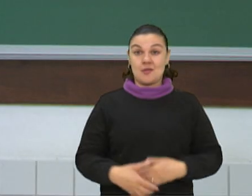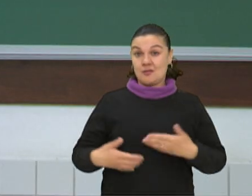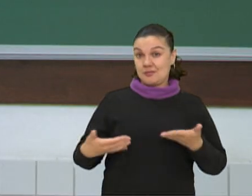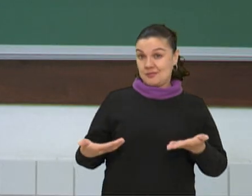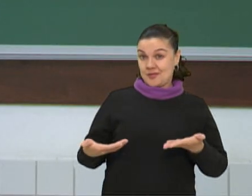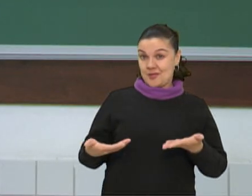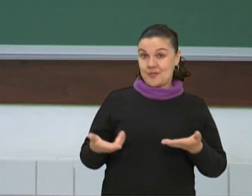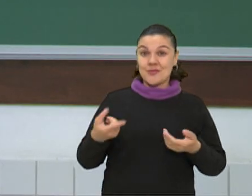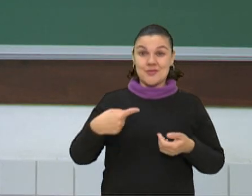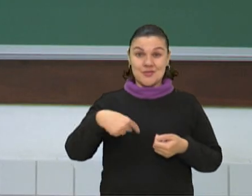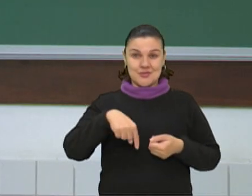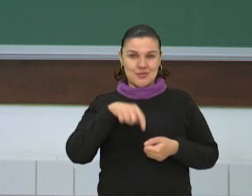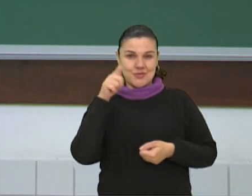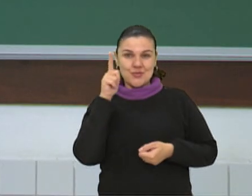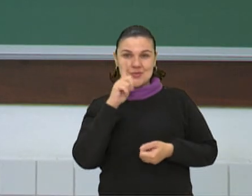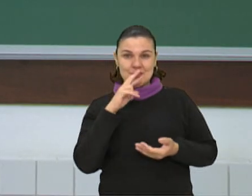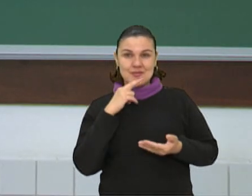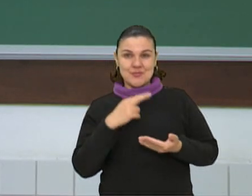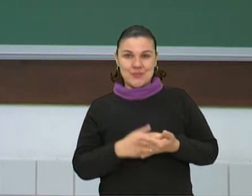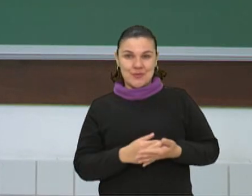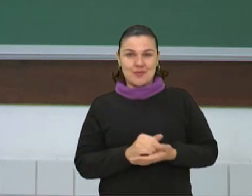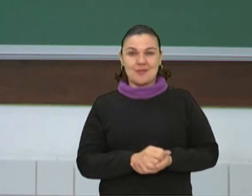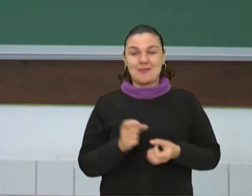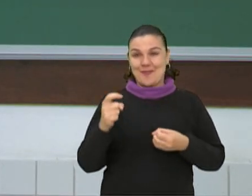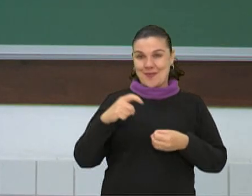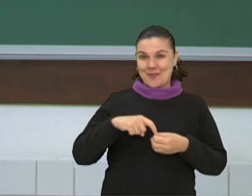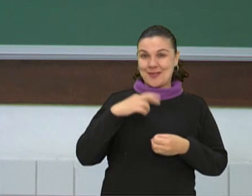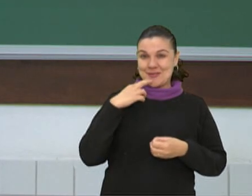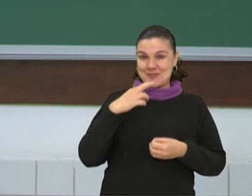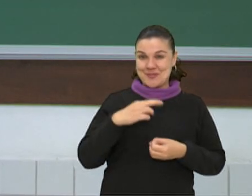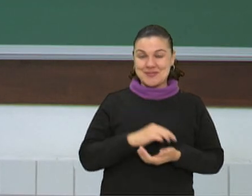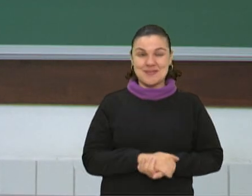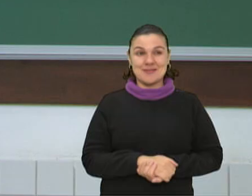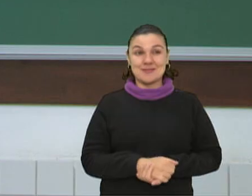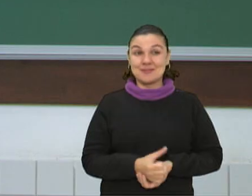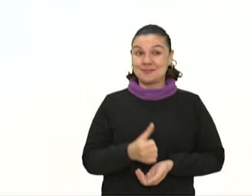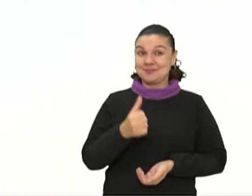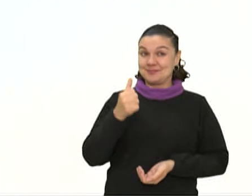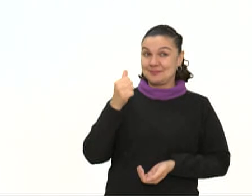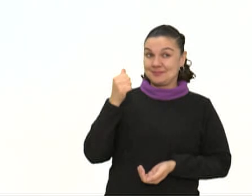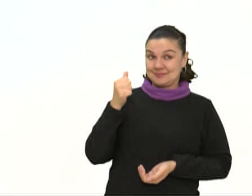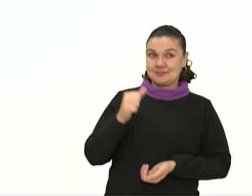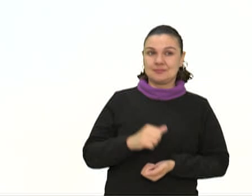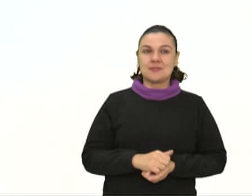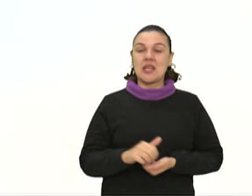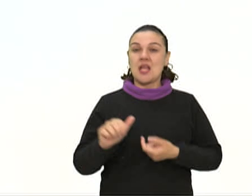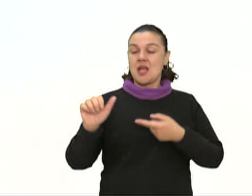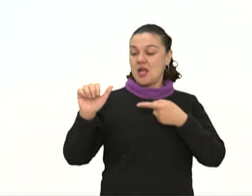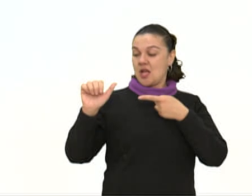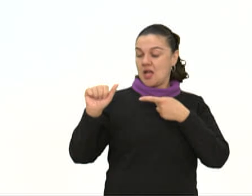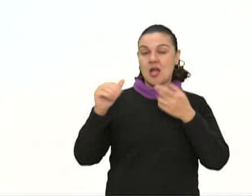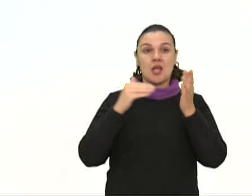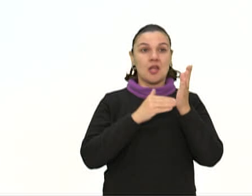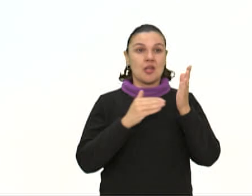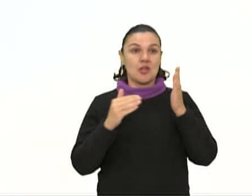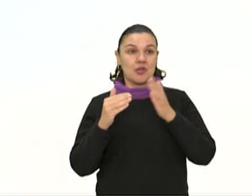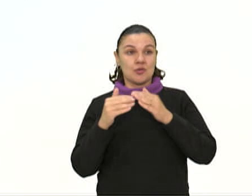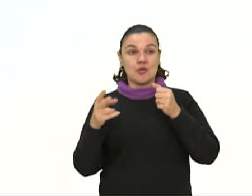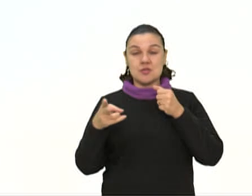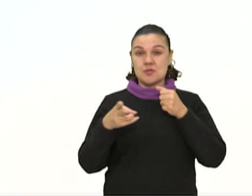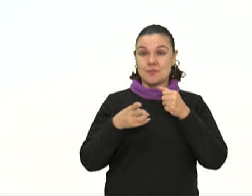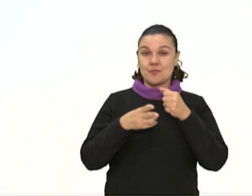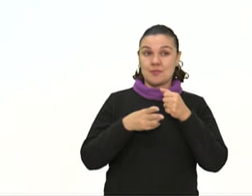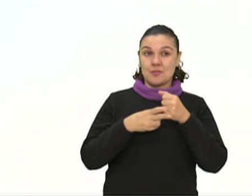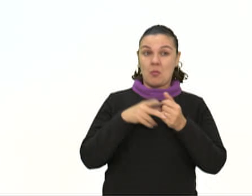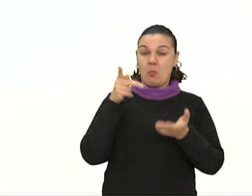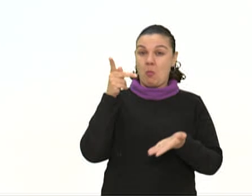Então, pessoal, conseguiram responder? Vamos à correção? Letra A. Todos encontram-se